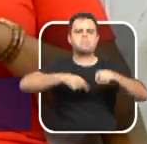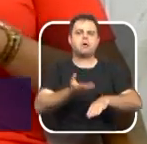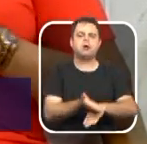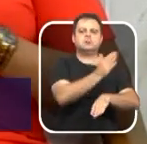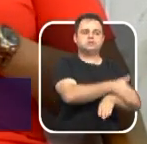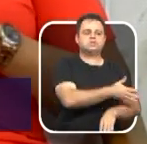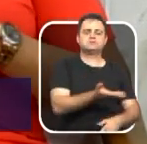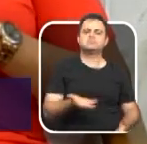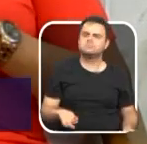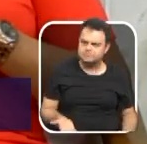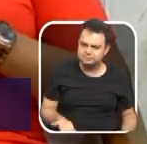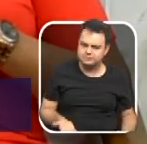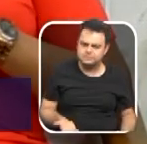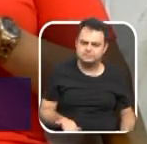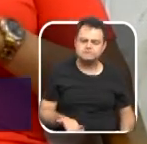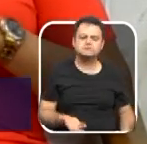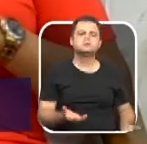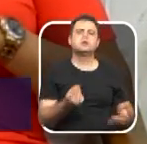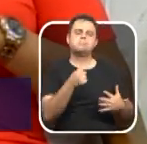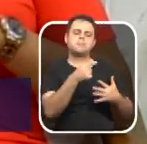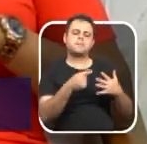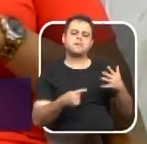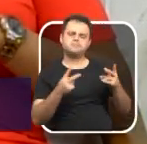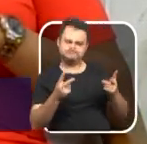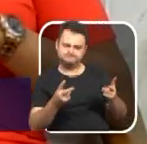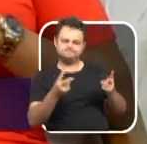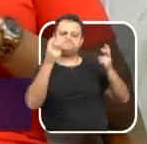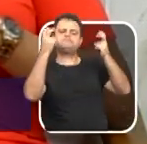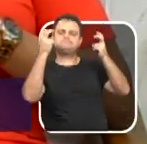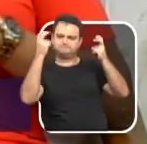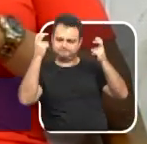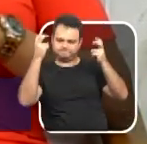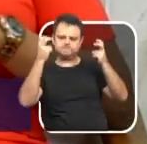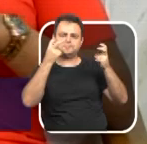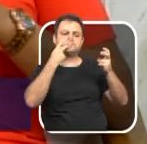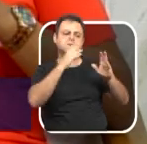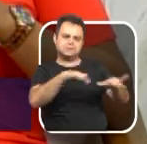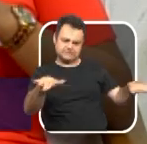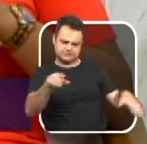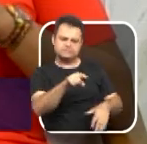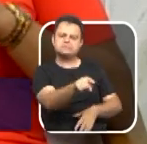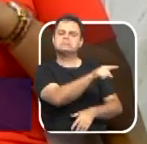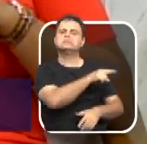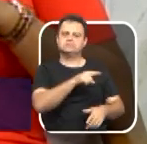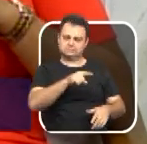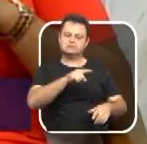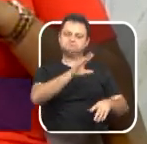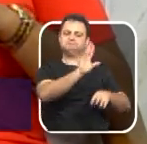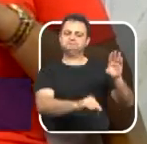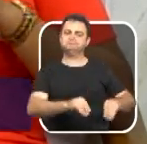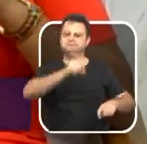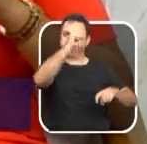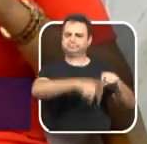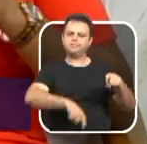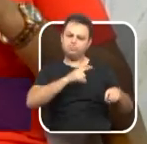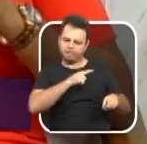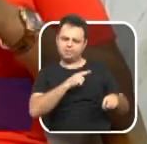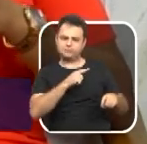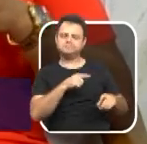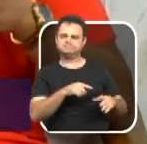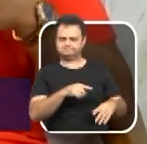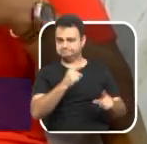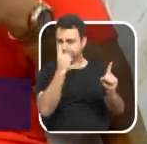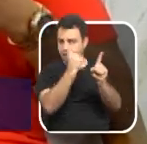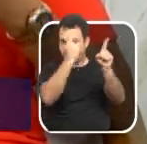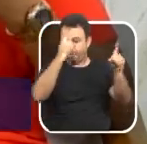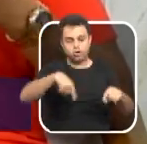de violência, né? Desse abuso. E nós temos que estar em alerta, ensinar a criança a identificar, ensinar a